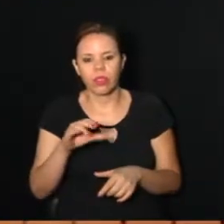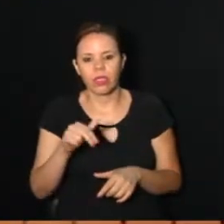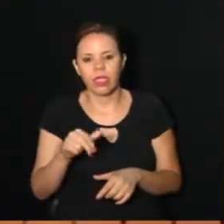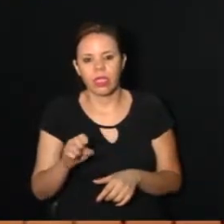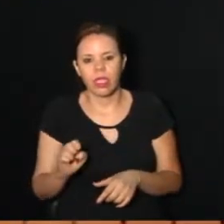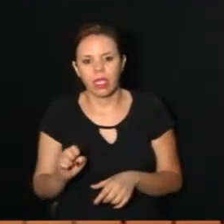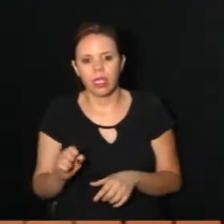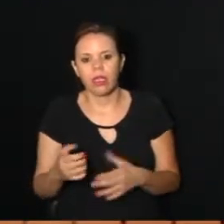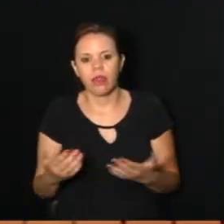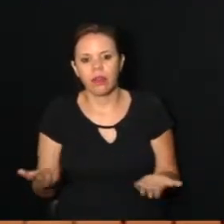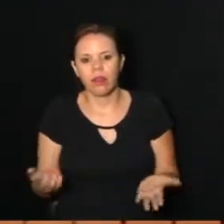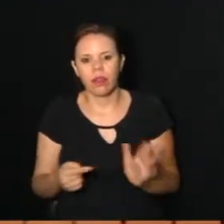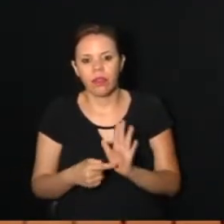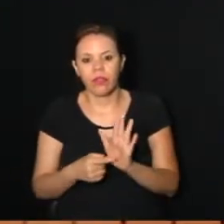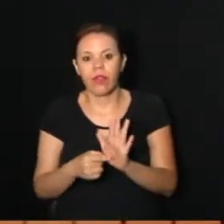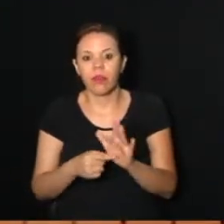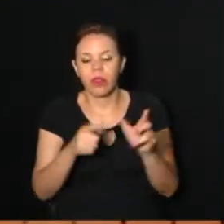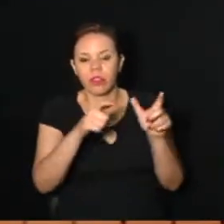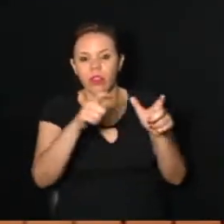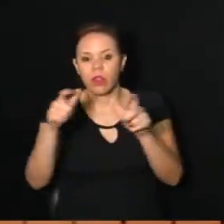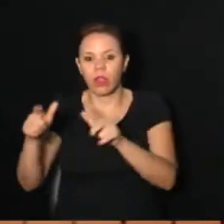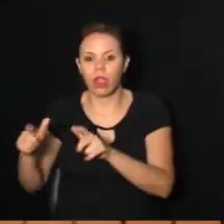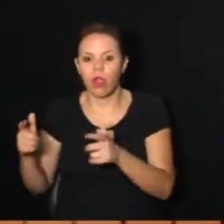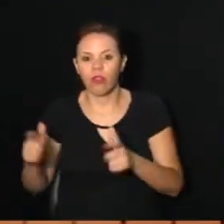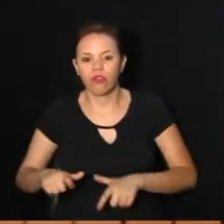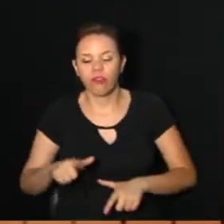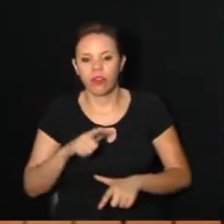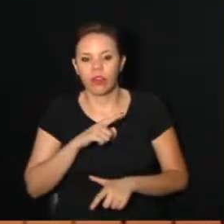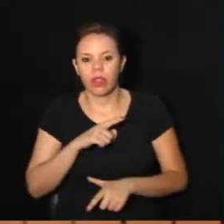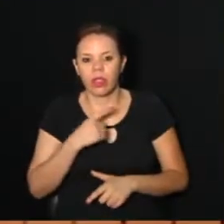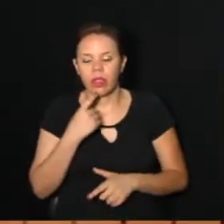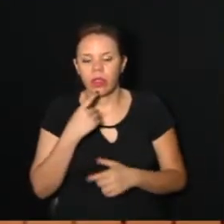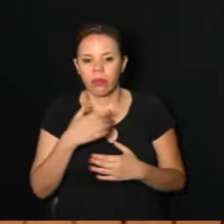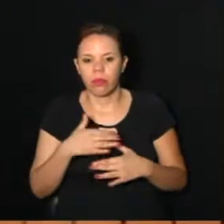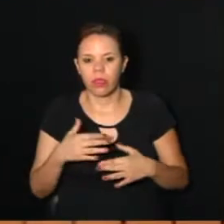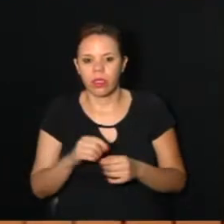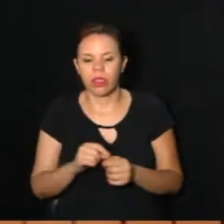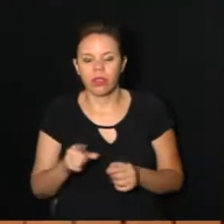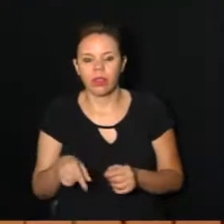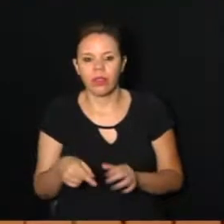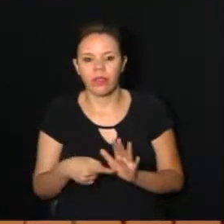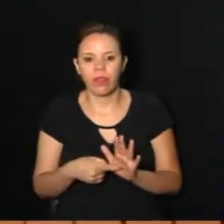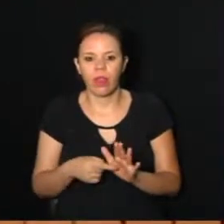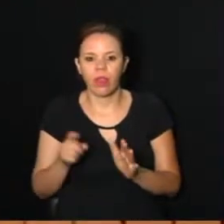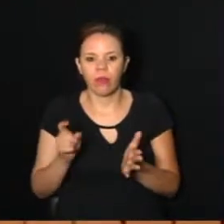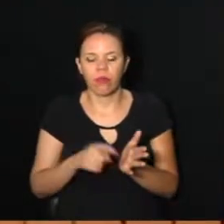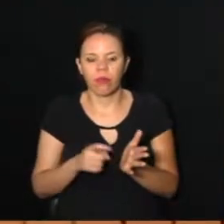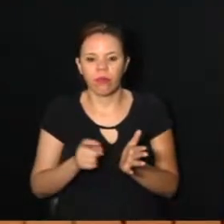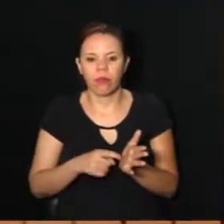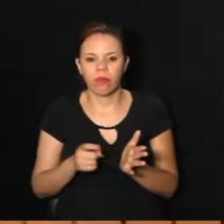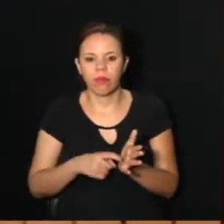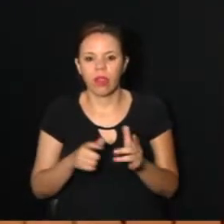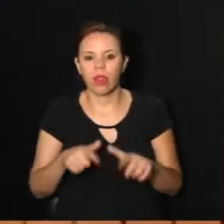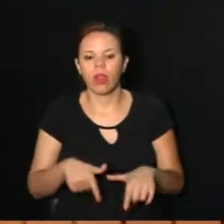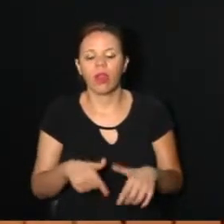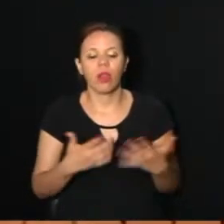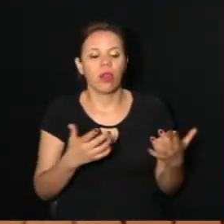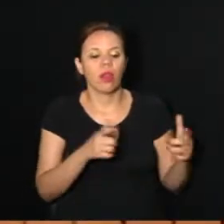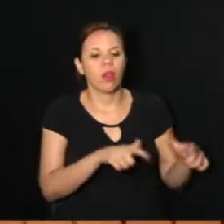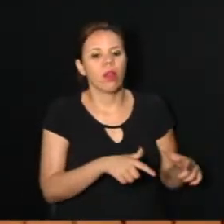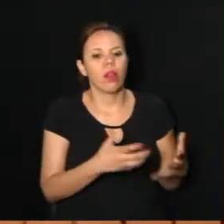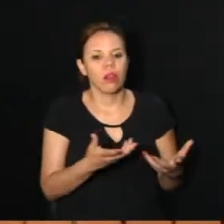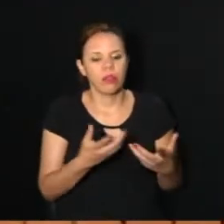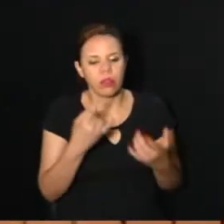vai aparecer a mancha do KNAI em todo o território urbano e você vai clicar em cima se aquele imóvel te interessa ou não. Mas nós